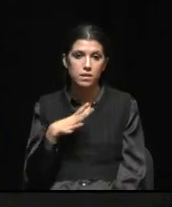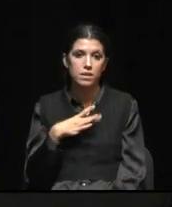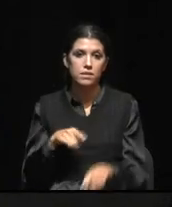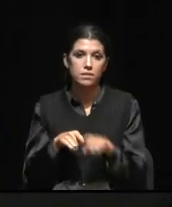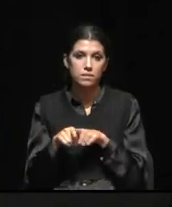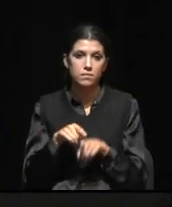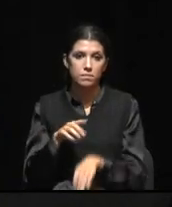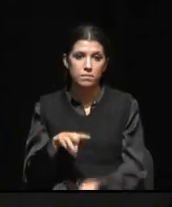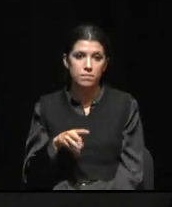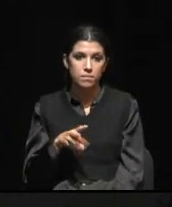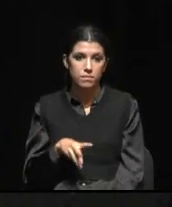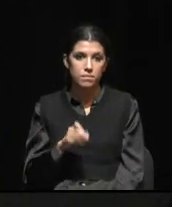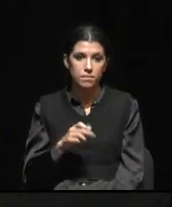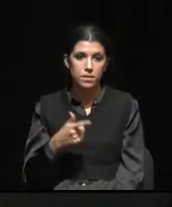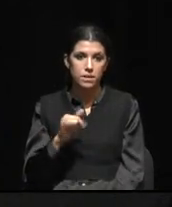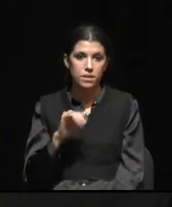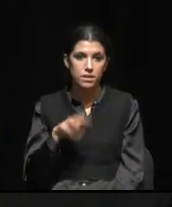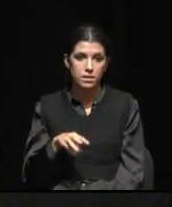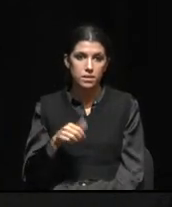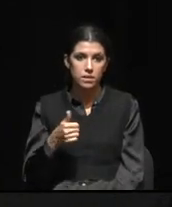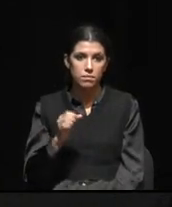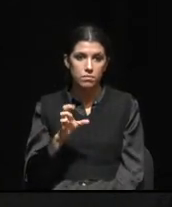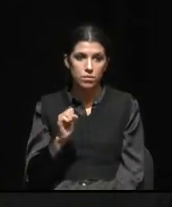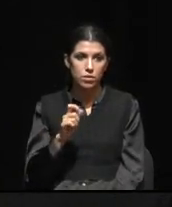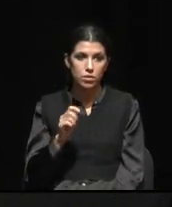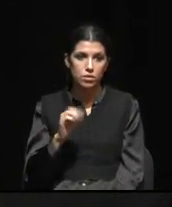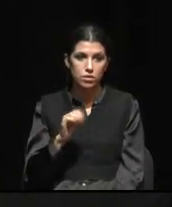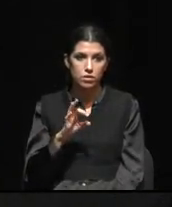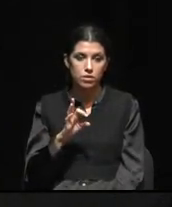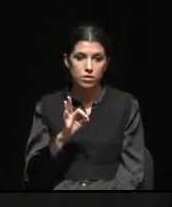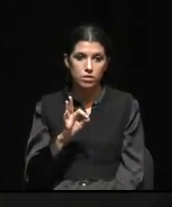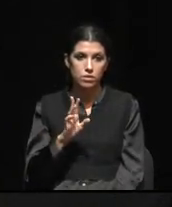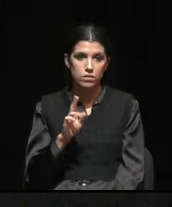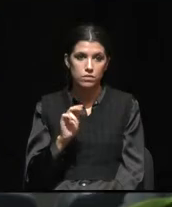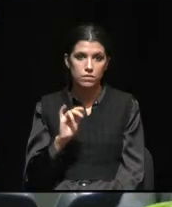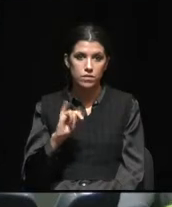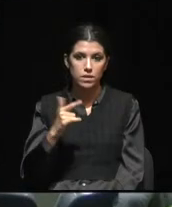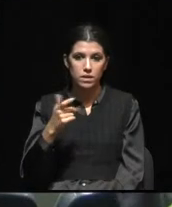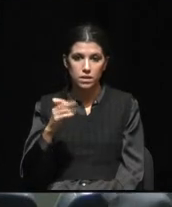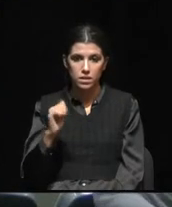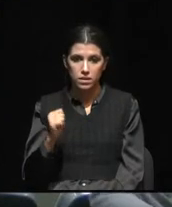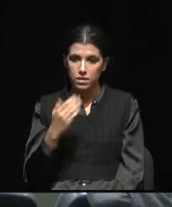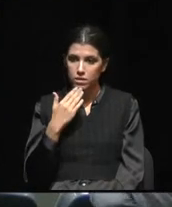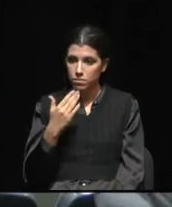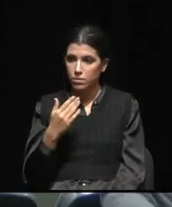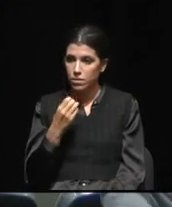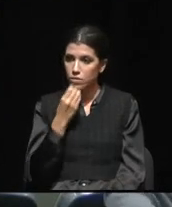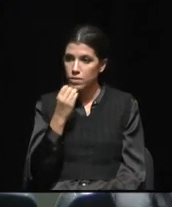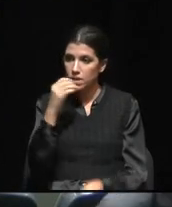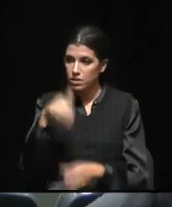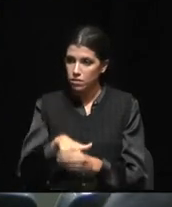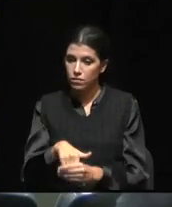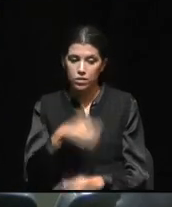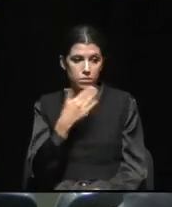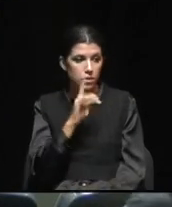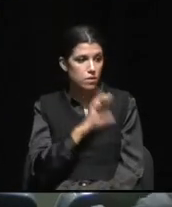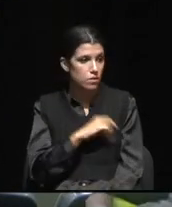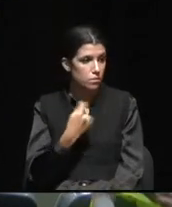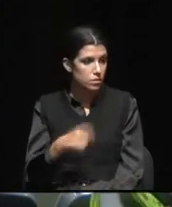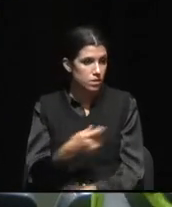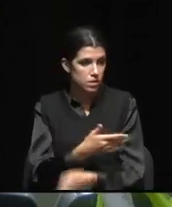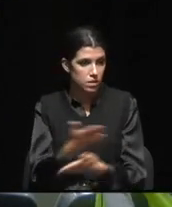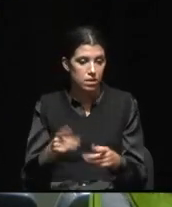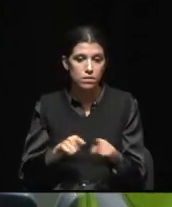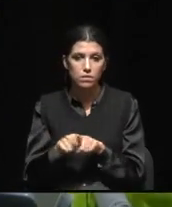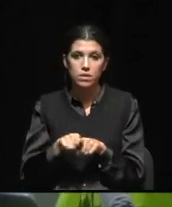deputado Martim bores Freitas tem toda a razão peço desculpa tinha pedido declaração de voto oral exato Muito obrigado senhora Presidente senhora Presidente senhores